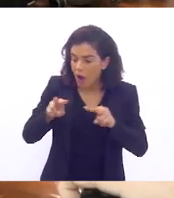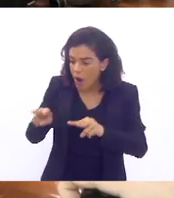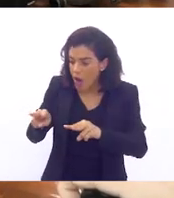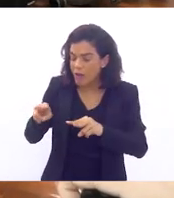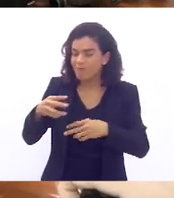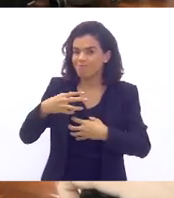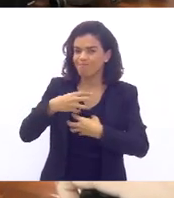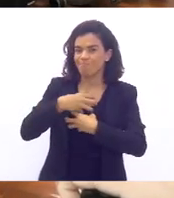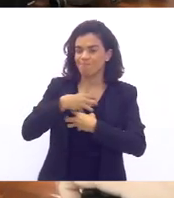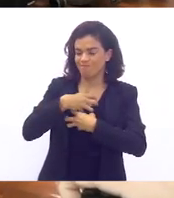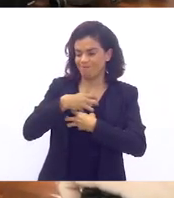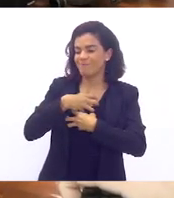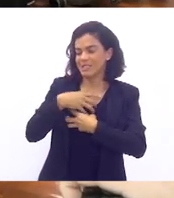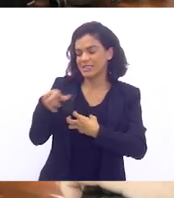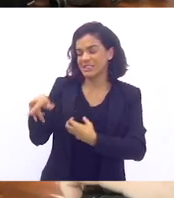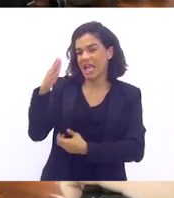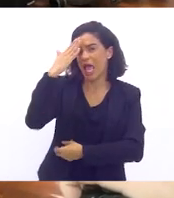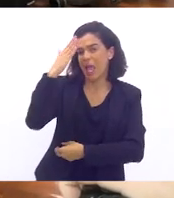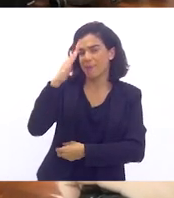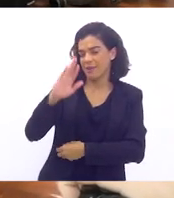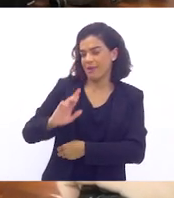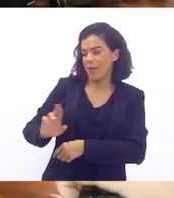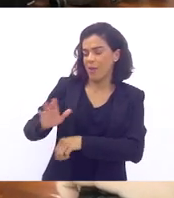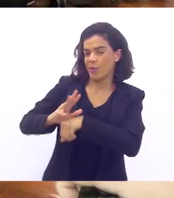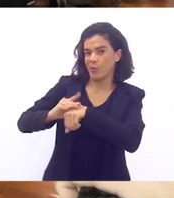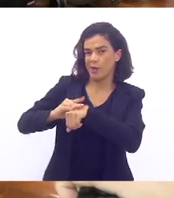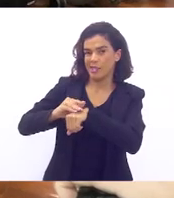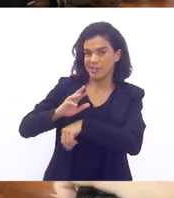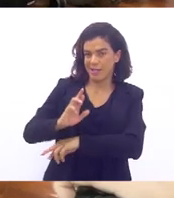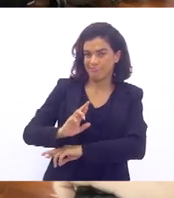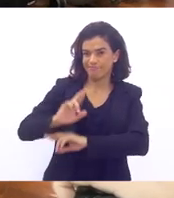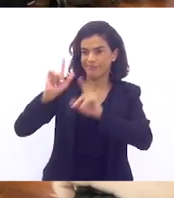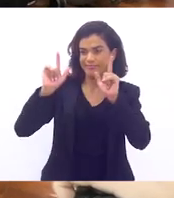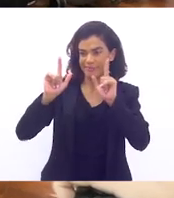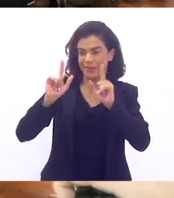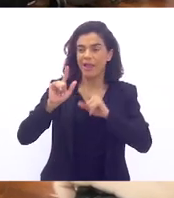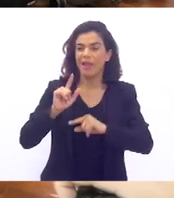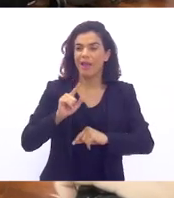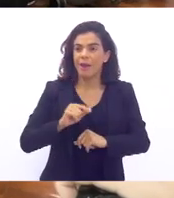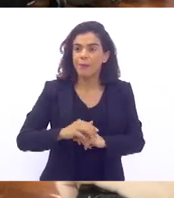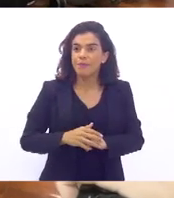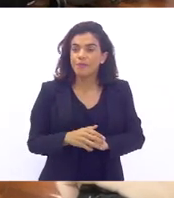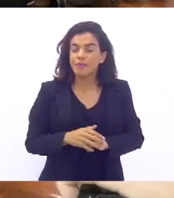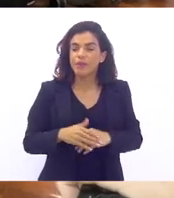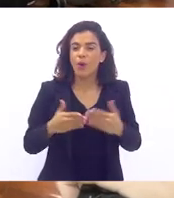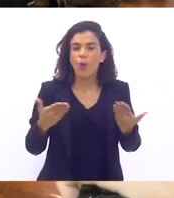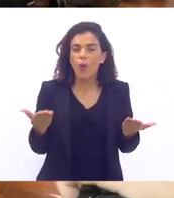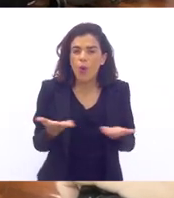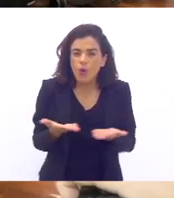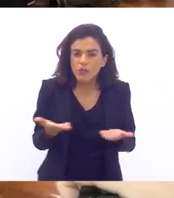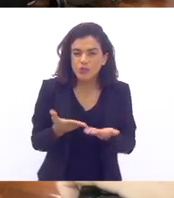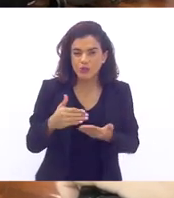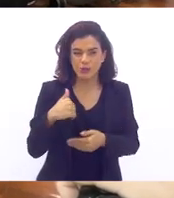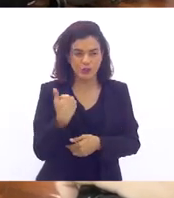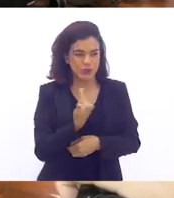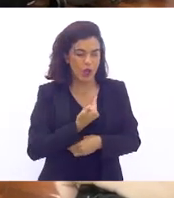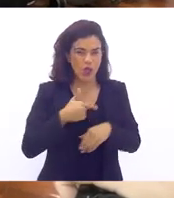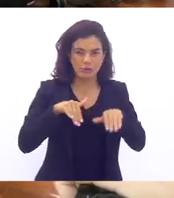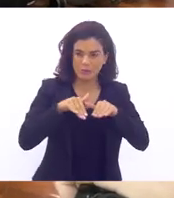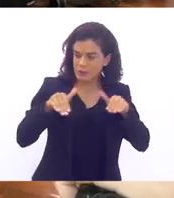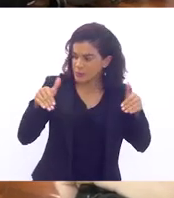que existe um portador de uma doença Rara ali então hoje nós estarmos nós estarmos aqui com essa mesa